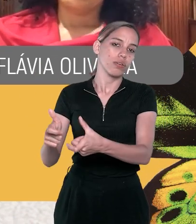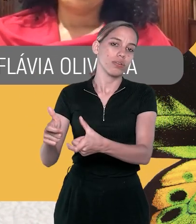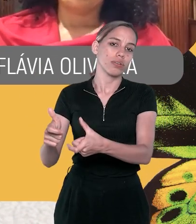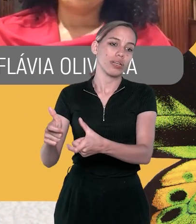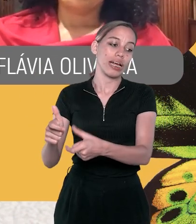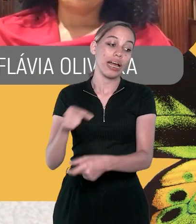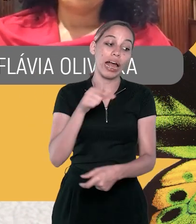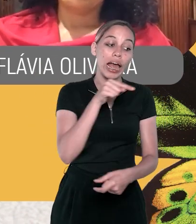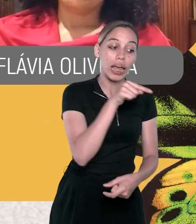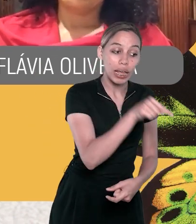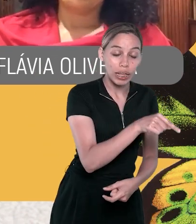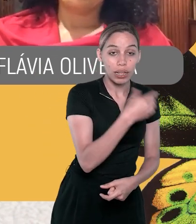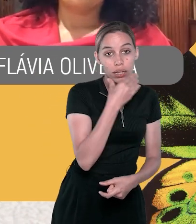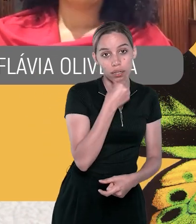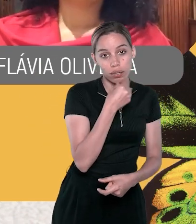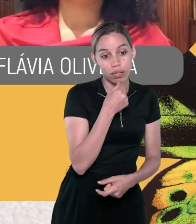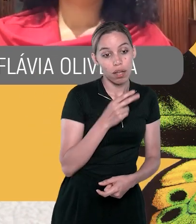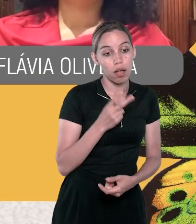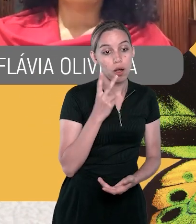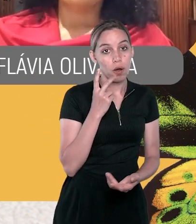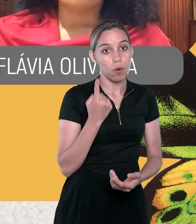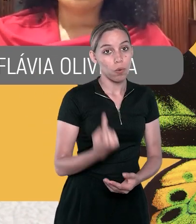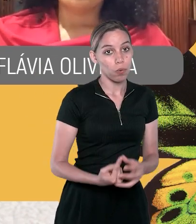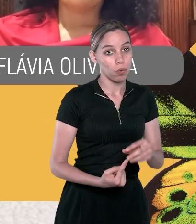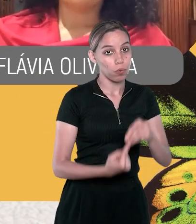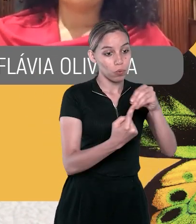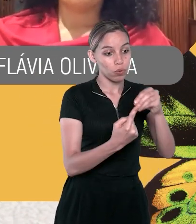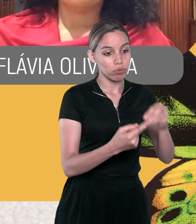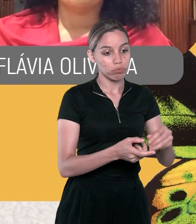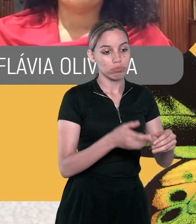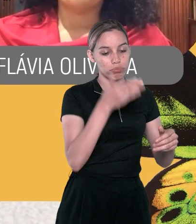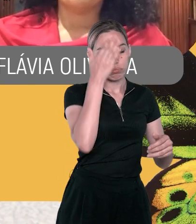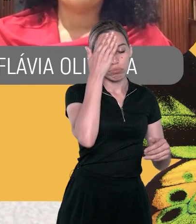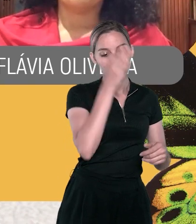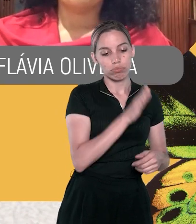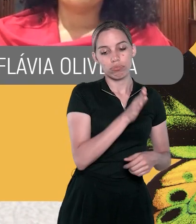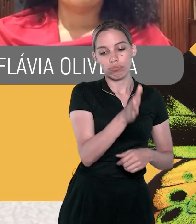que cruza, né? E quando os outros